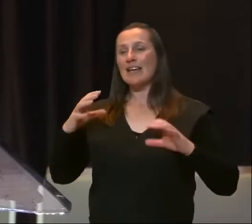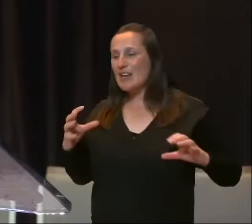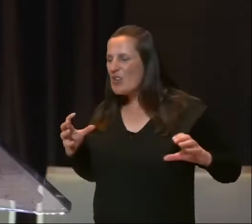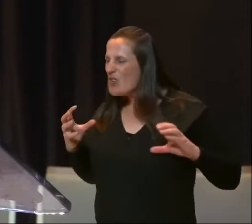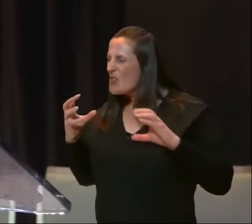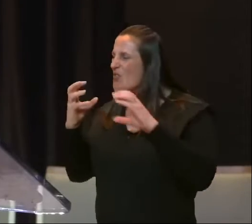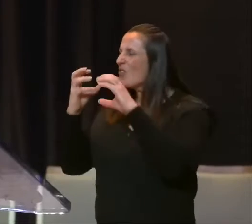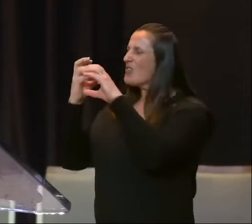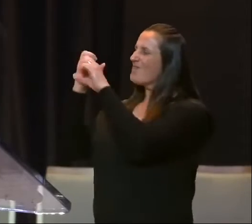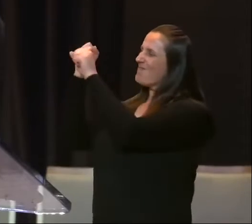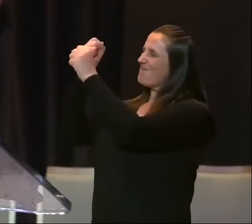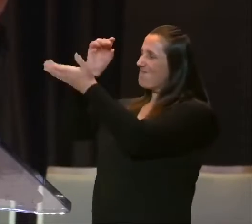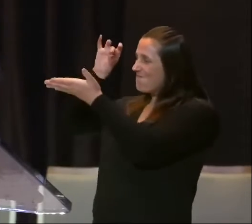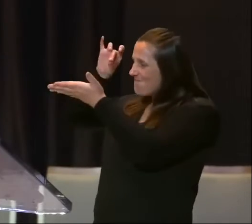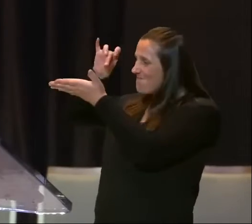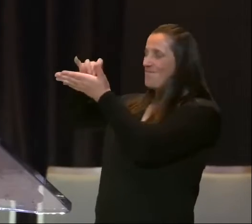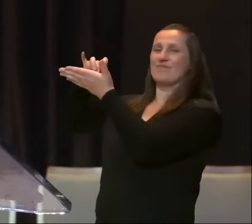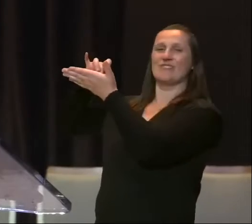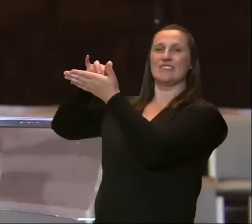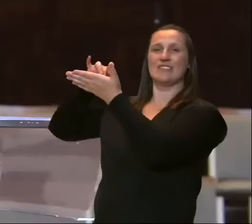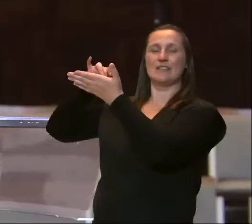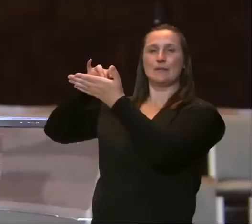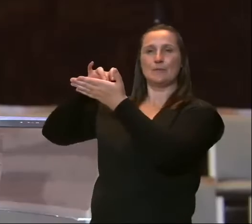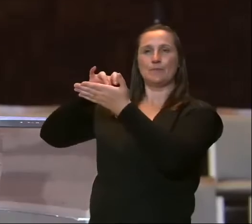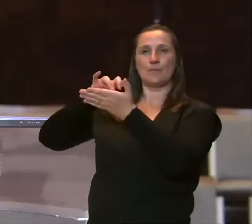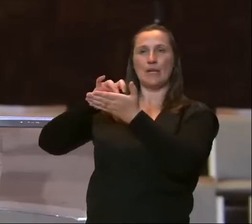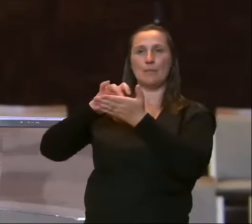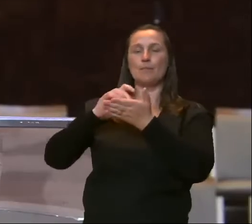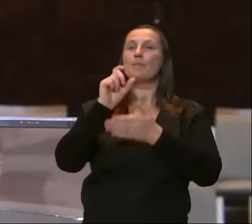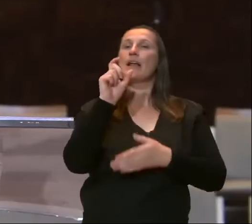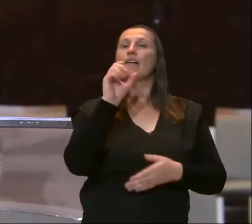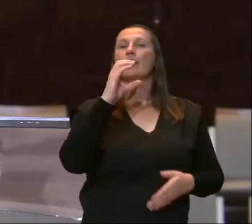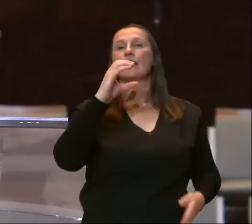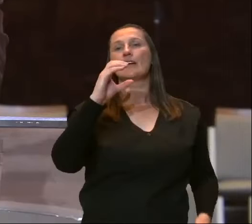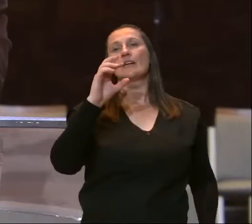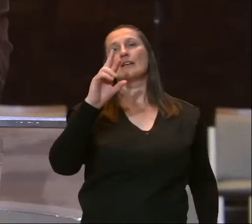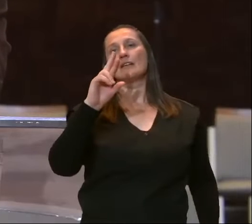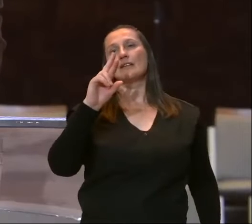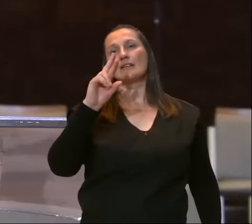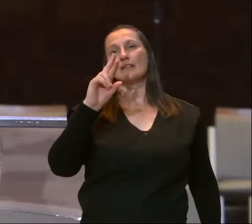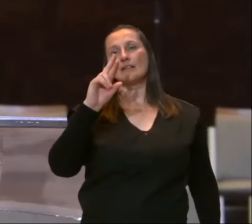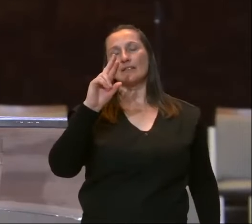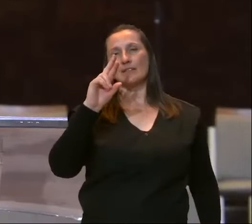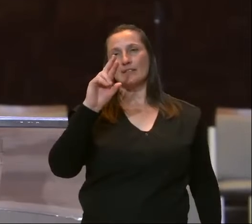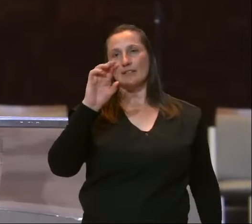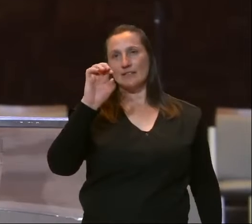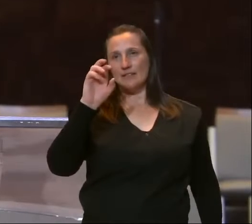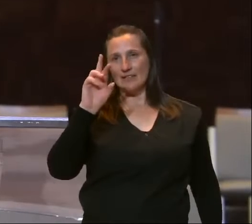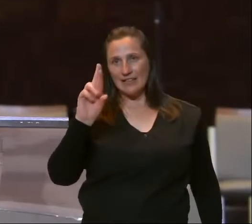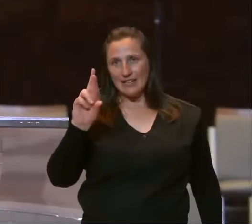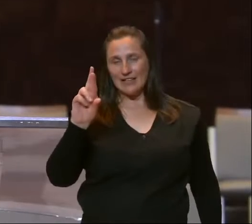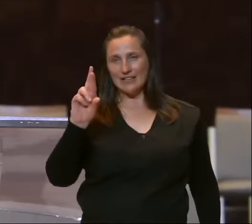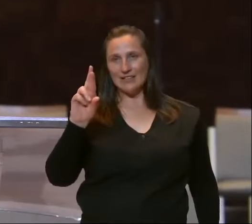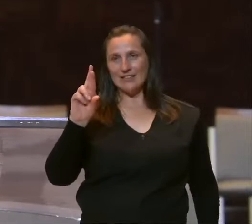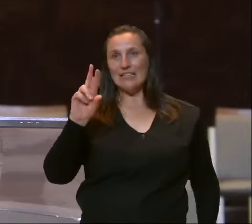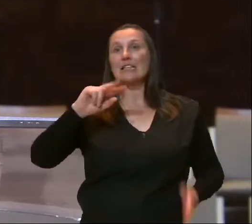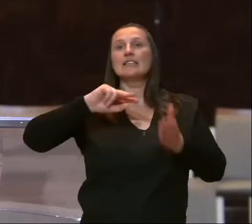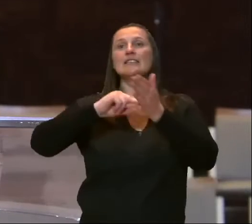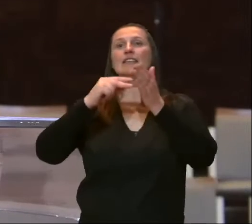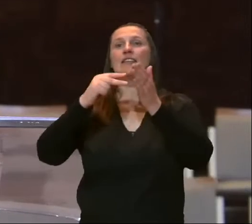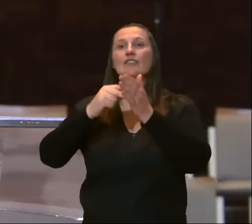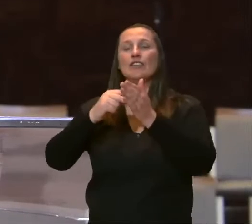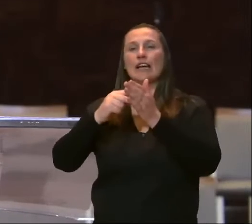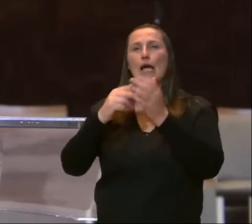confiança nele. Eu gosto da palavra crer em hebraico. Você sabe o que significa? Depositar ou lançar o